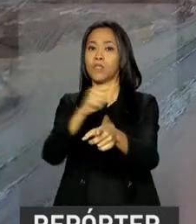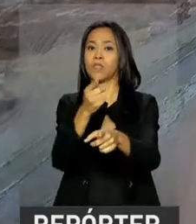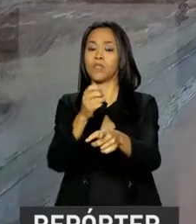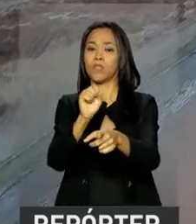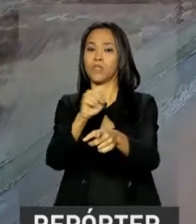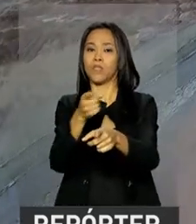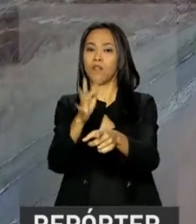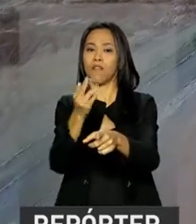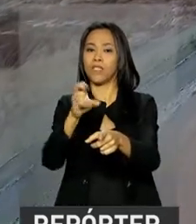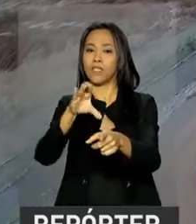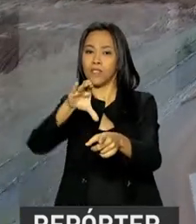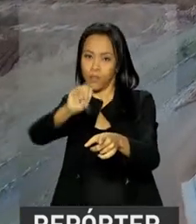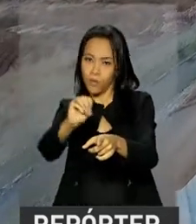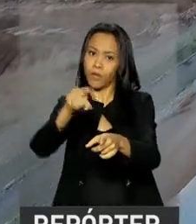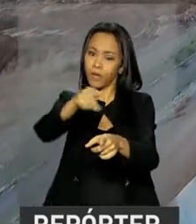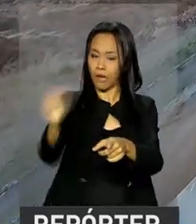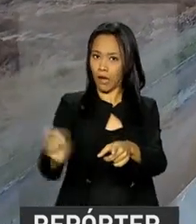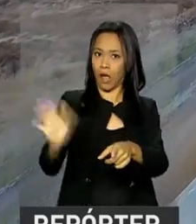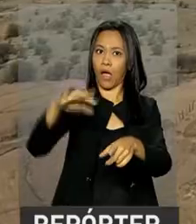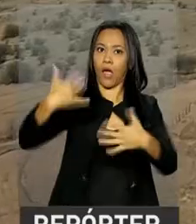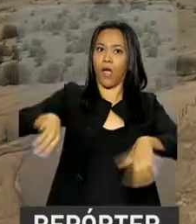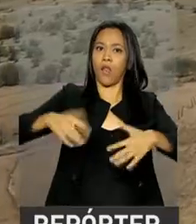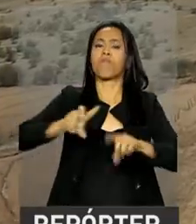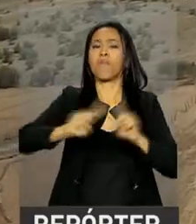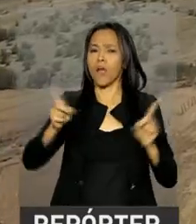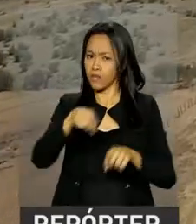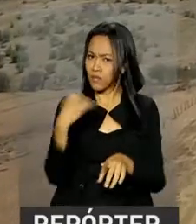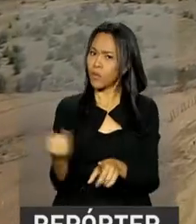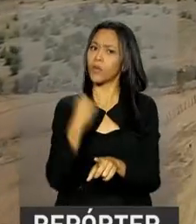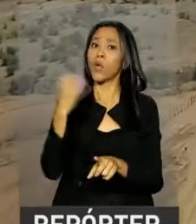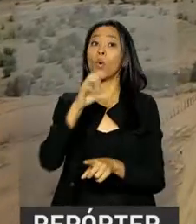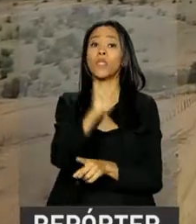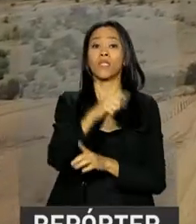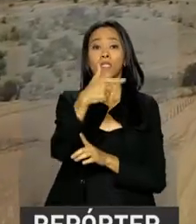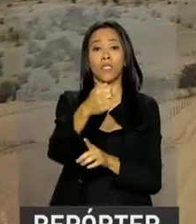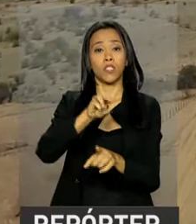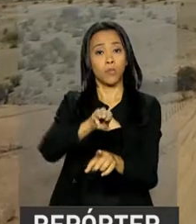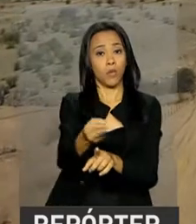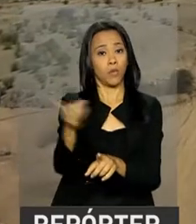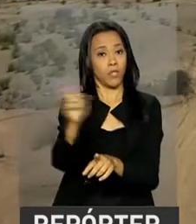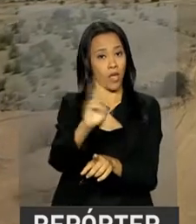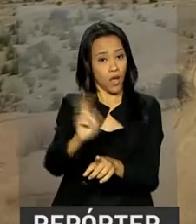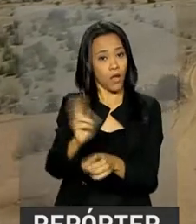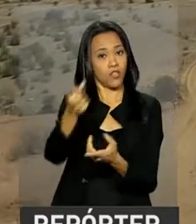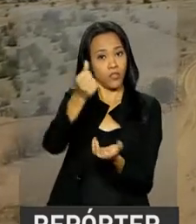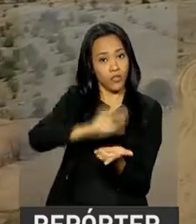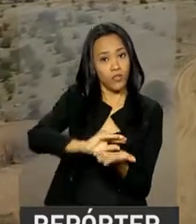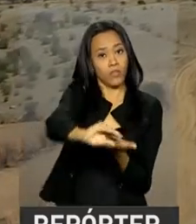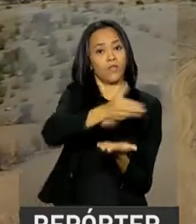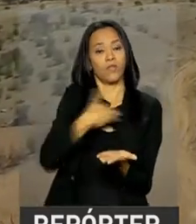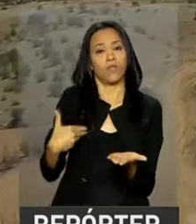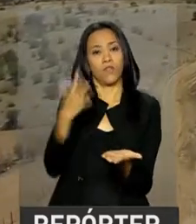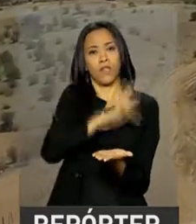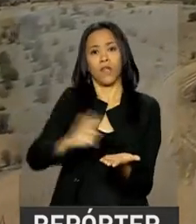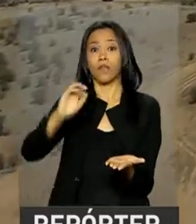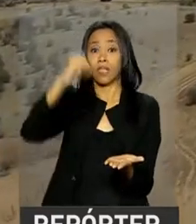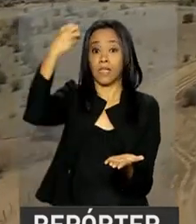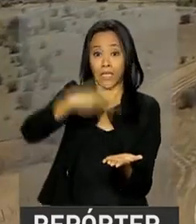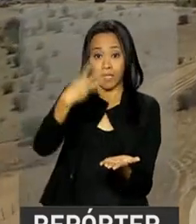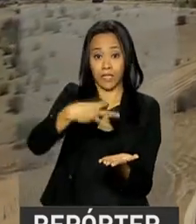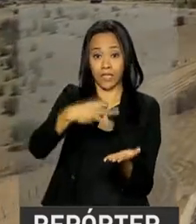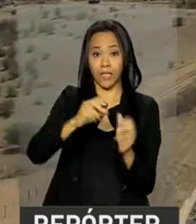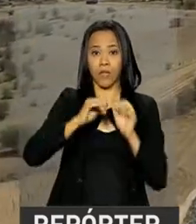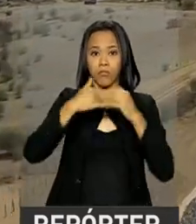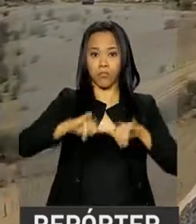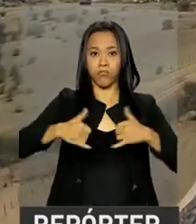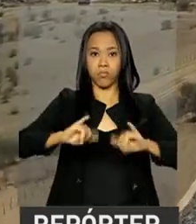obra mais cara, mas extremamente importante. Com 87 milhões de reais investidos pelo governo federal só na terceira estação de